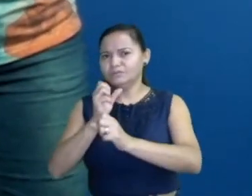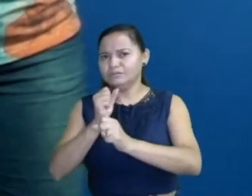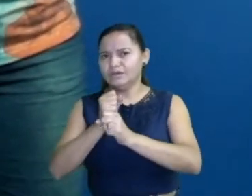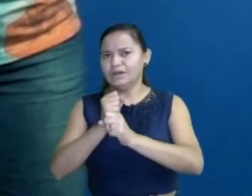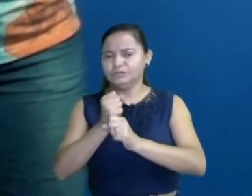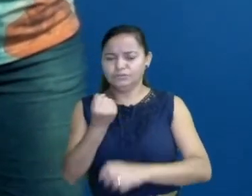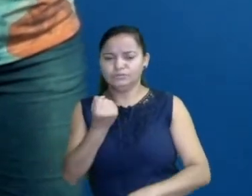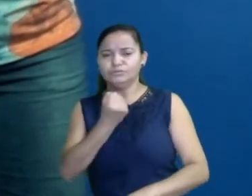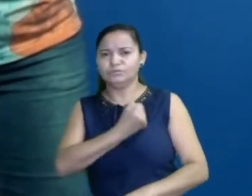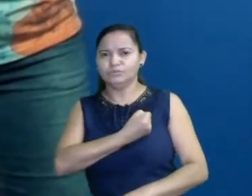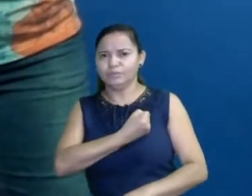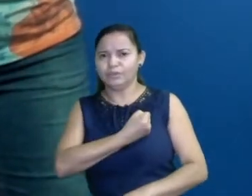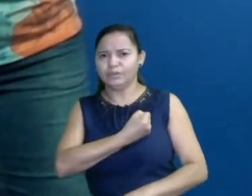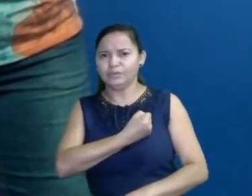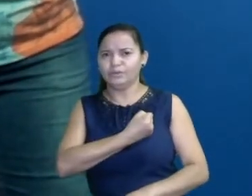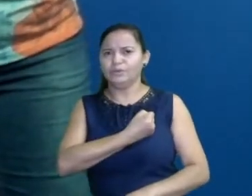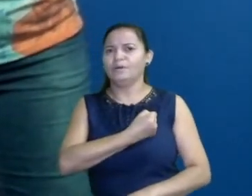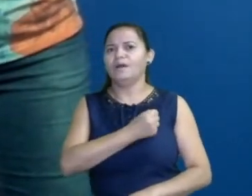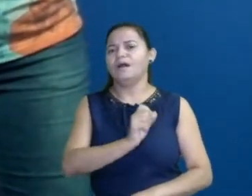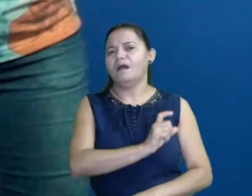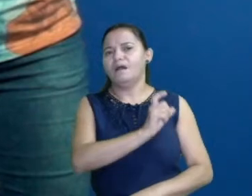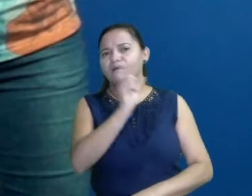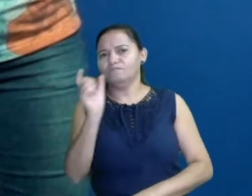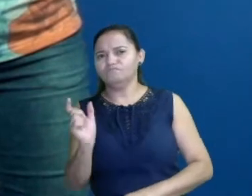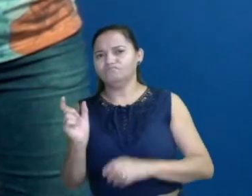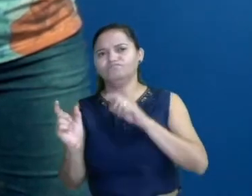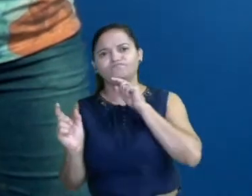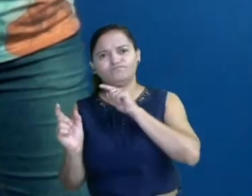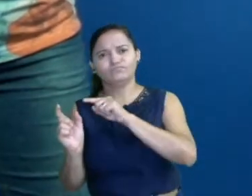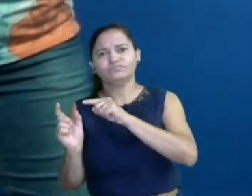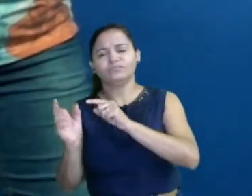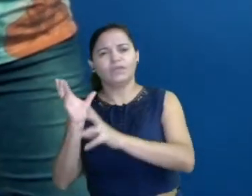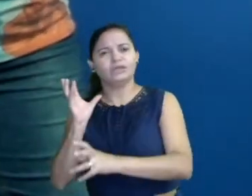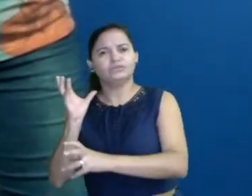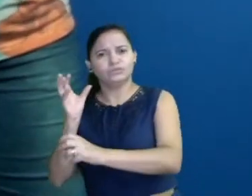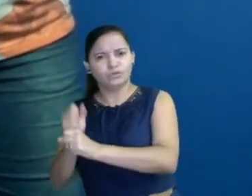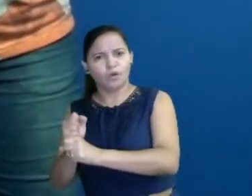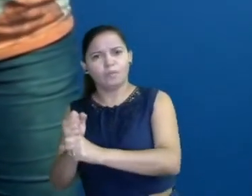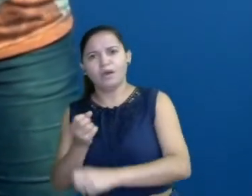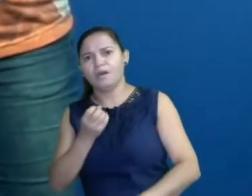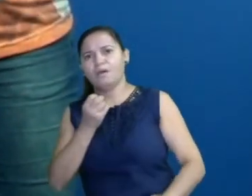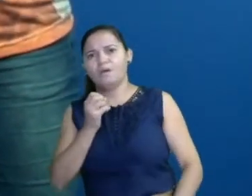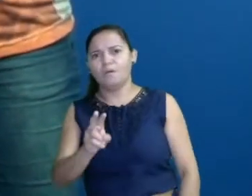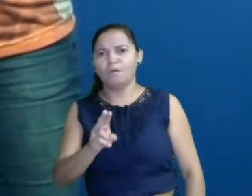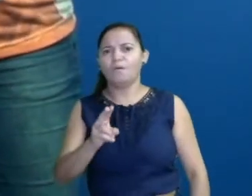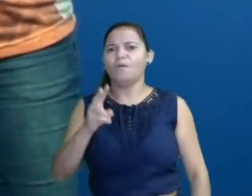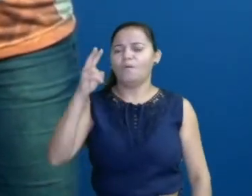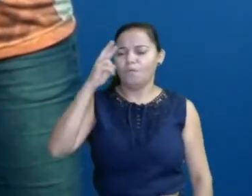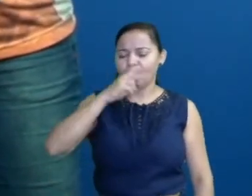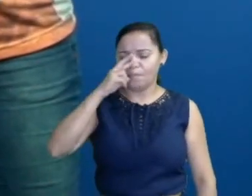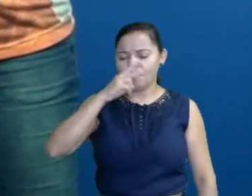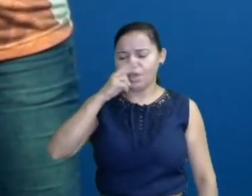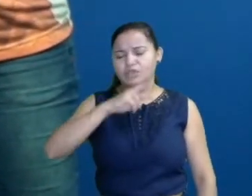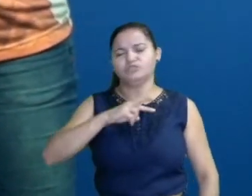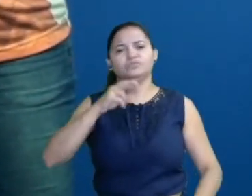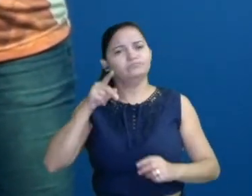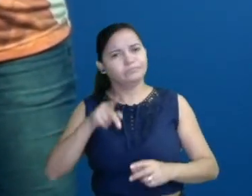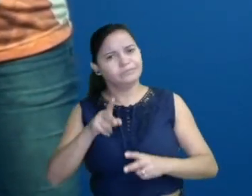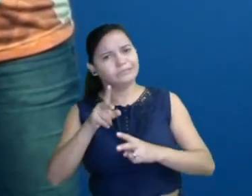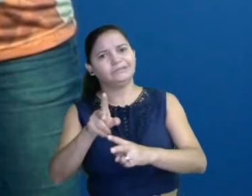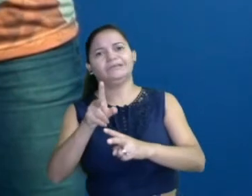quantidade a um fato os dois fatores isso vai dar o mesmo valor